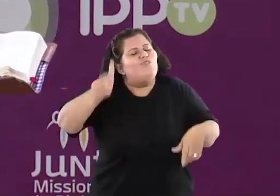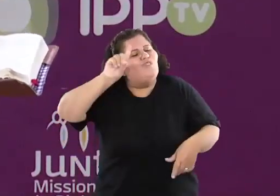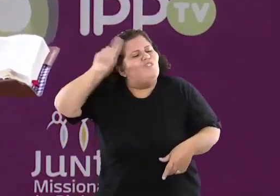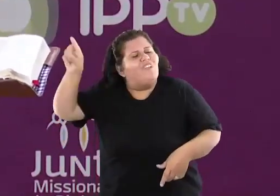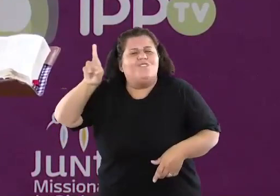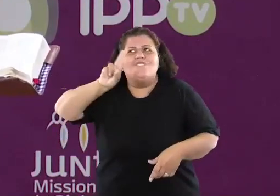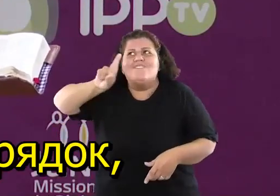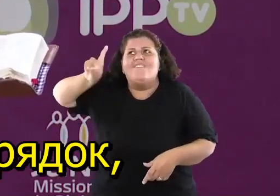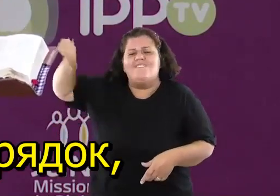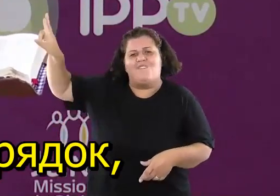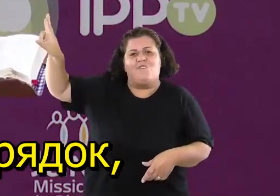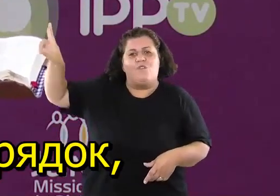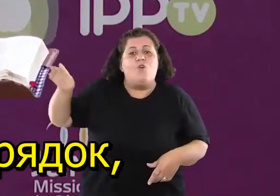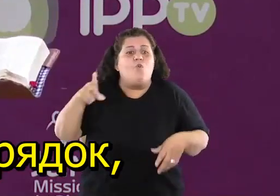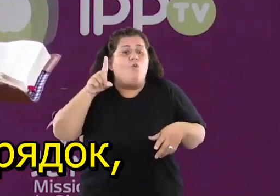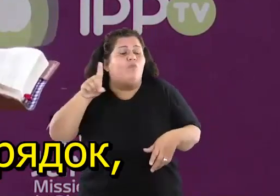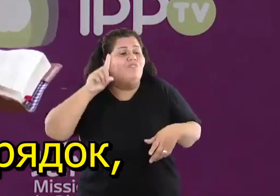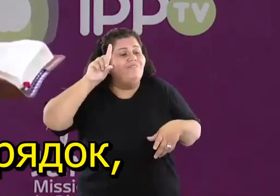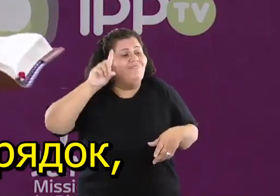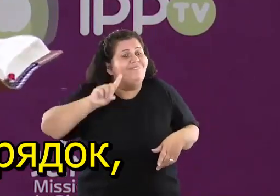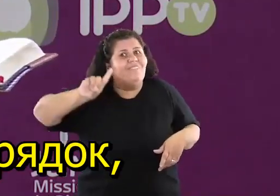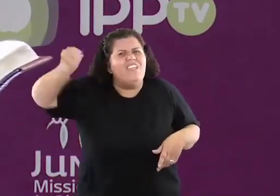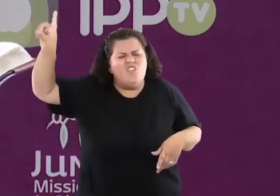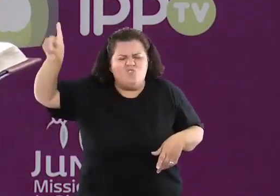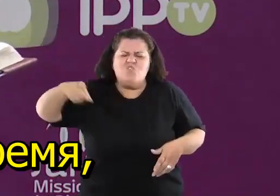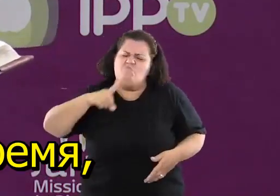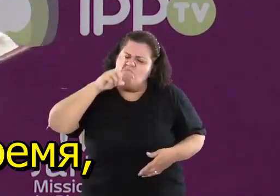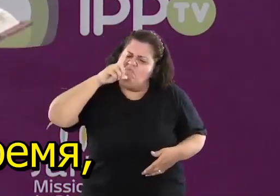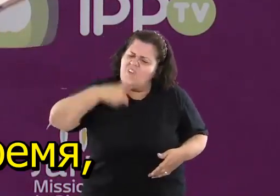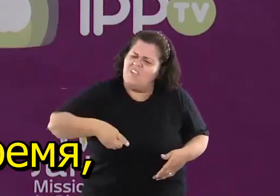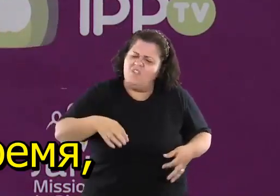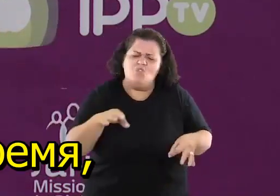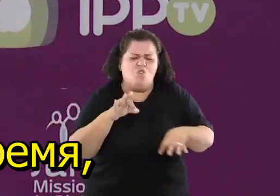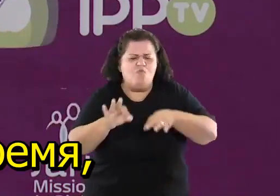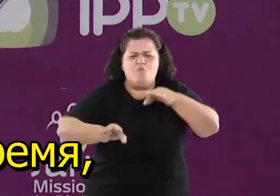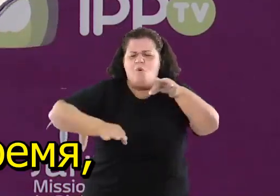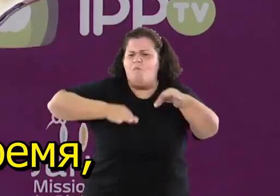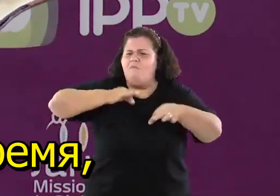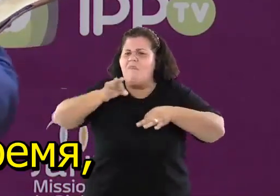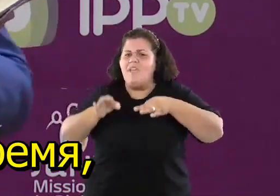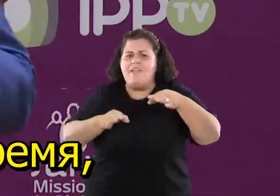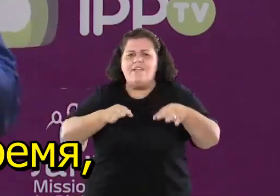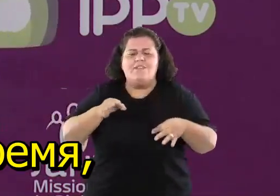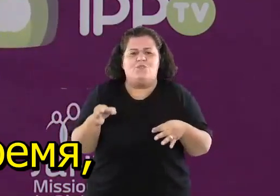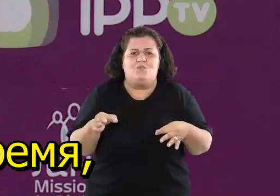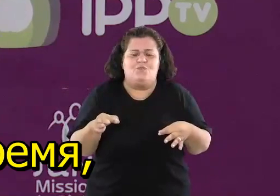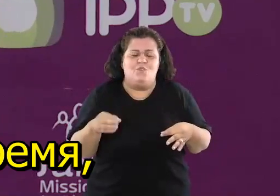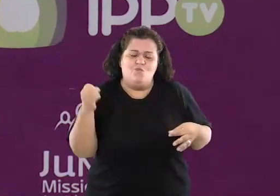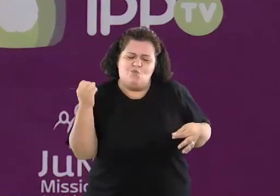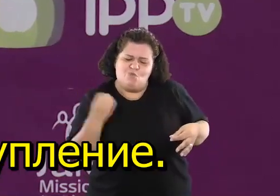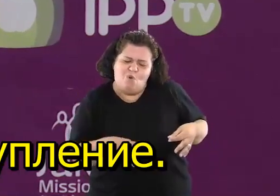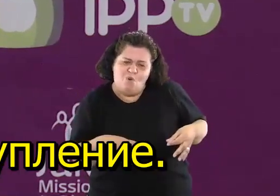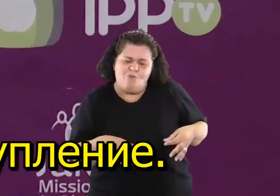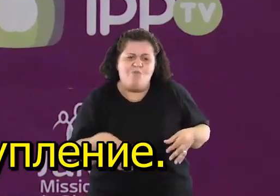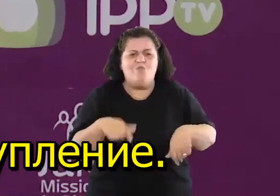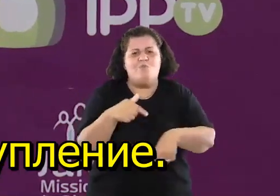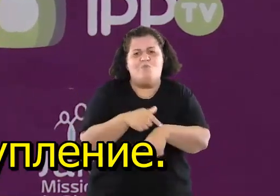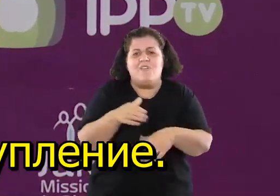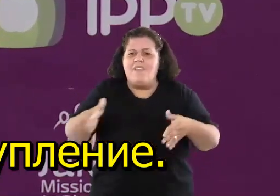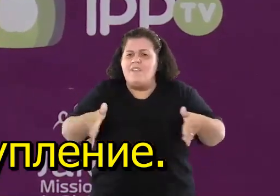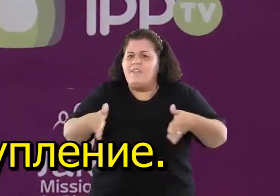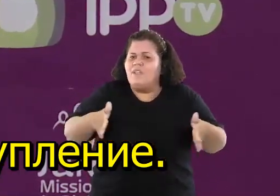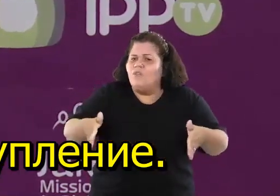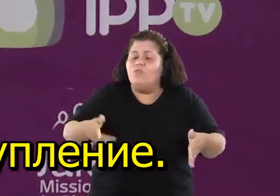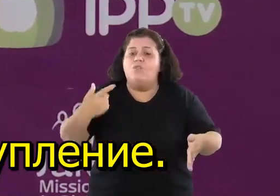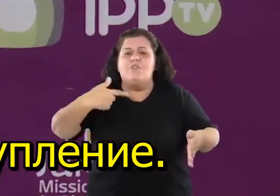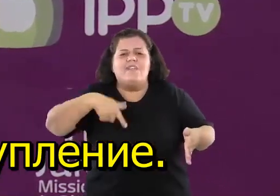Senhor, quando Deus começa uma nova ordem, quando Deus começa um novo tempo, quando Deus